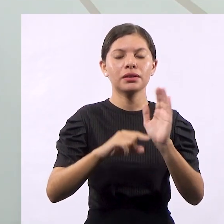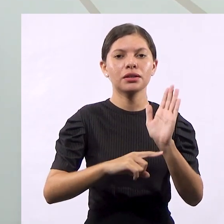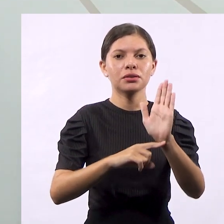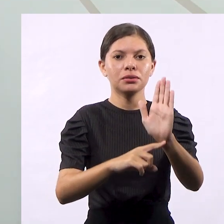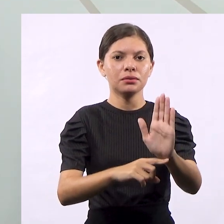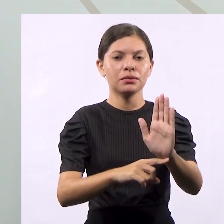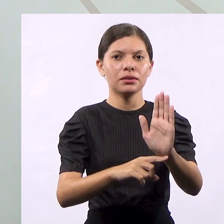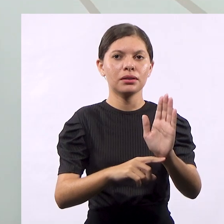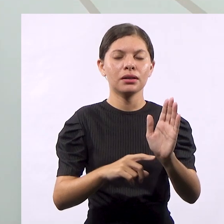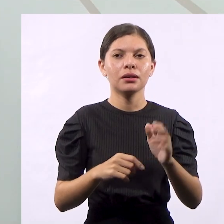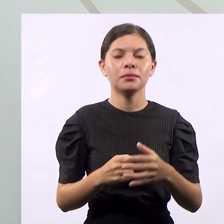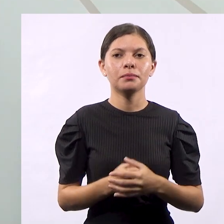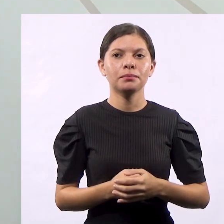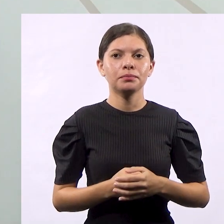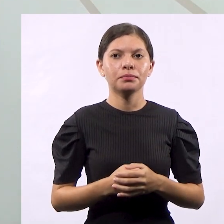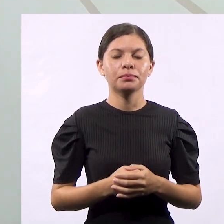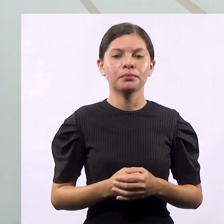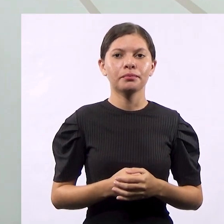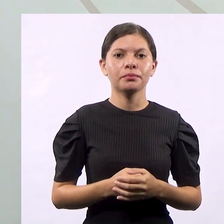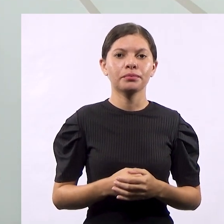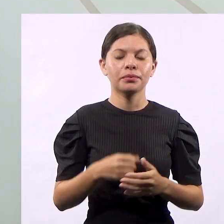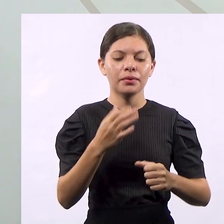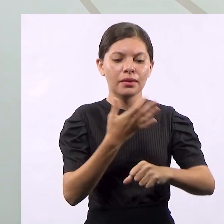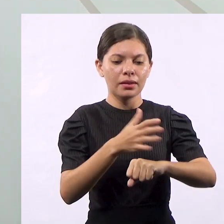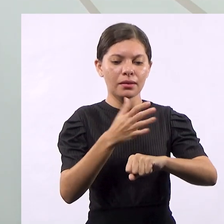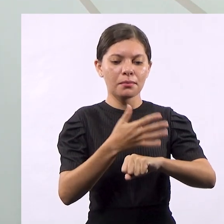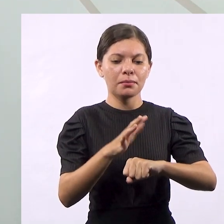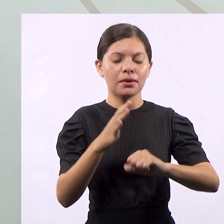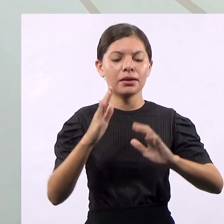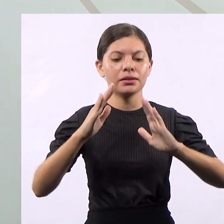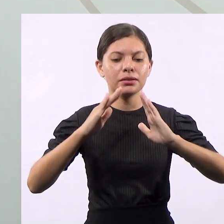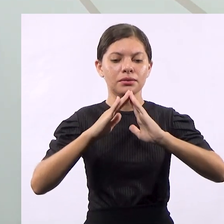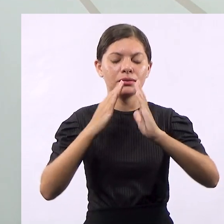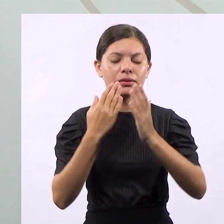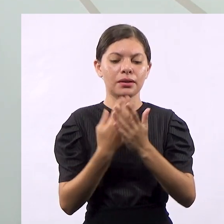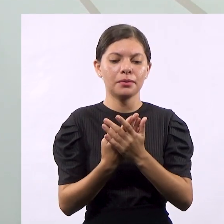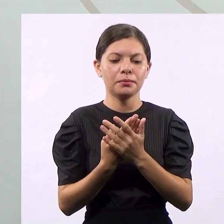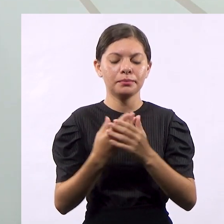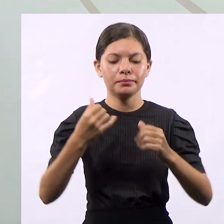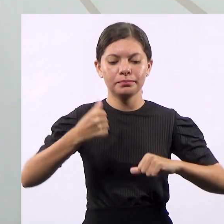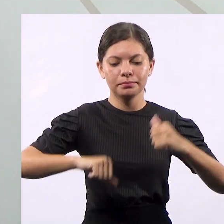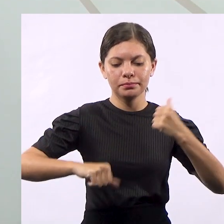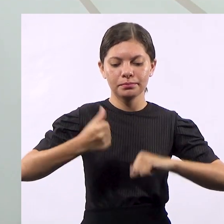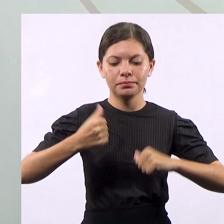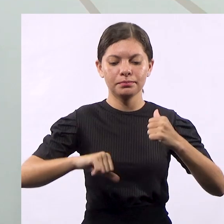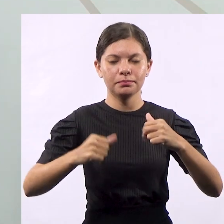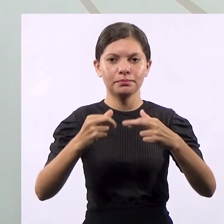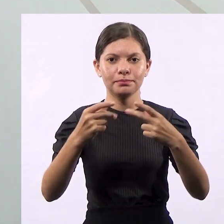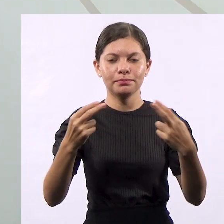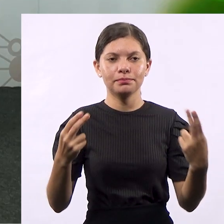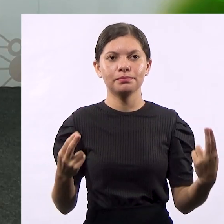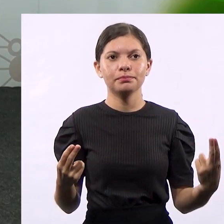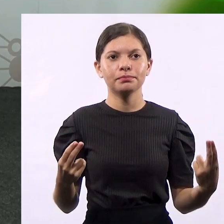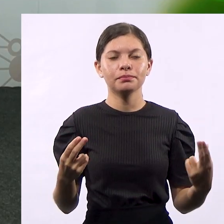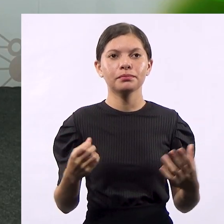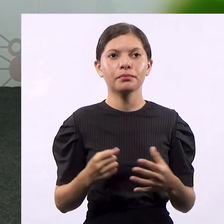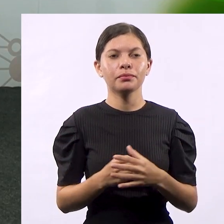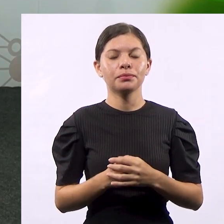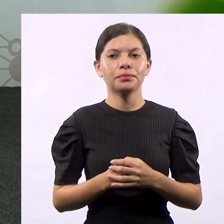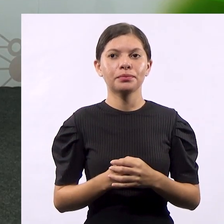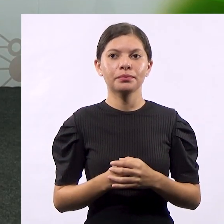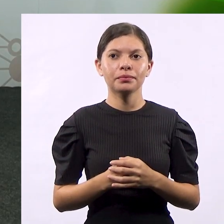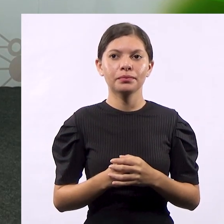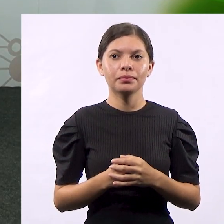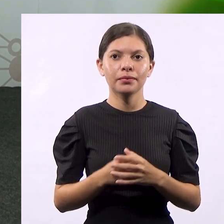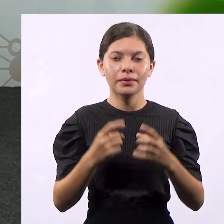na prática escolar dentro de uma perspectiva inclusiva, plural e diversa. Interessante, professora